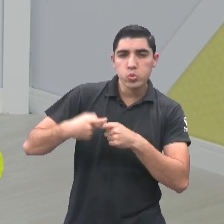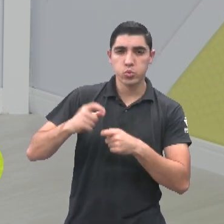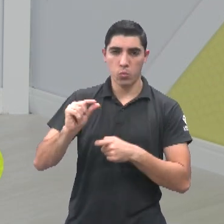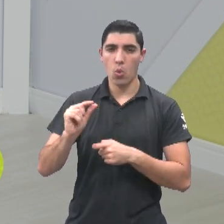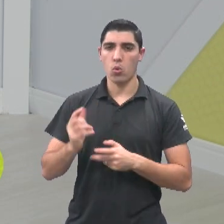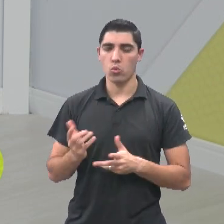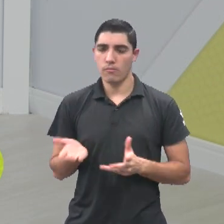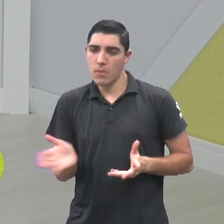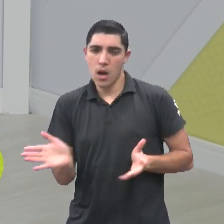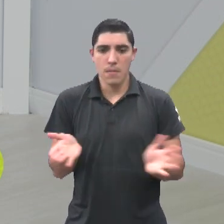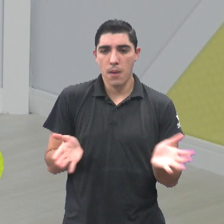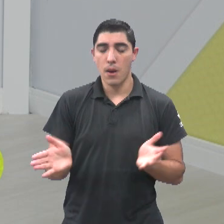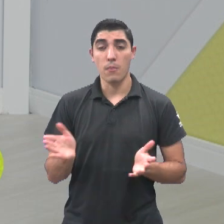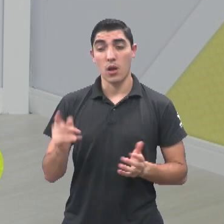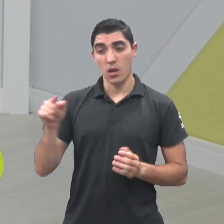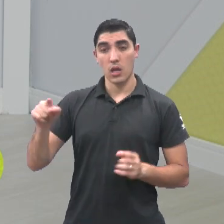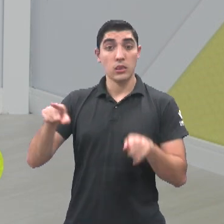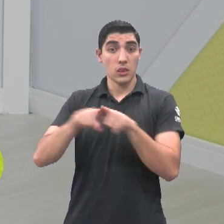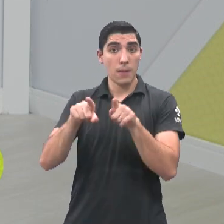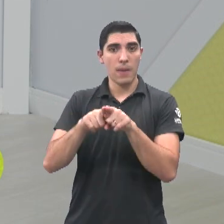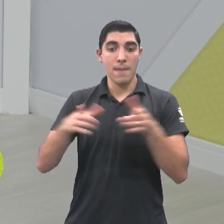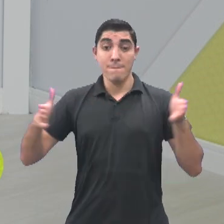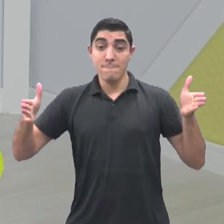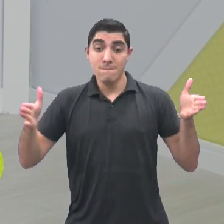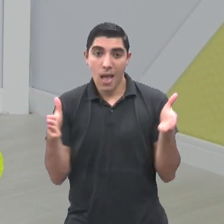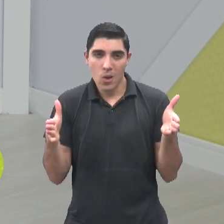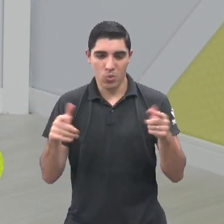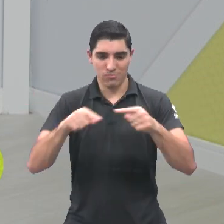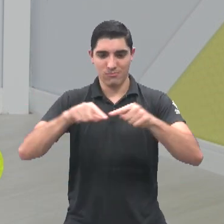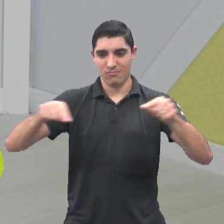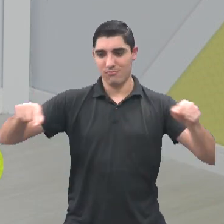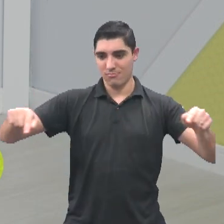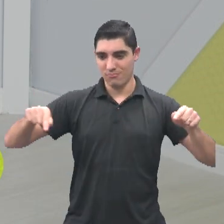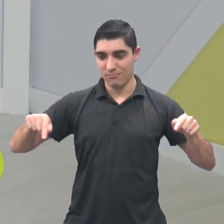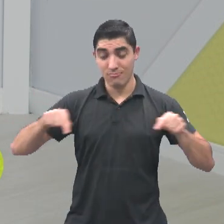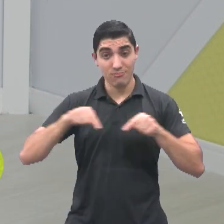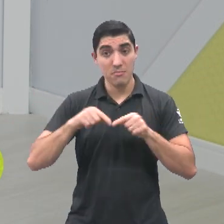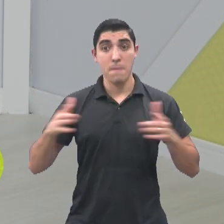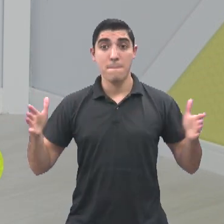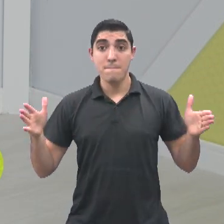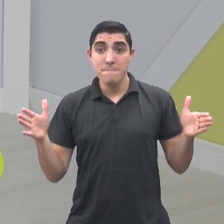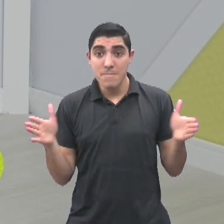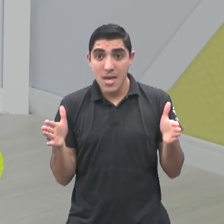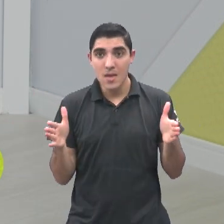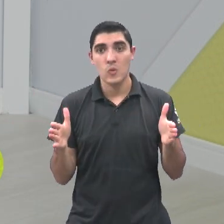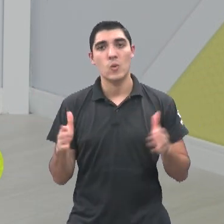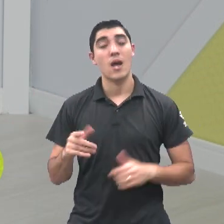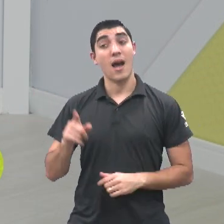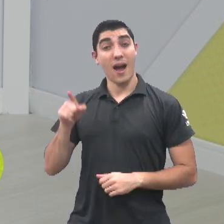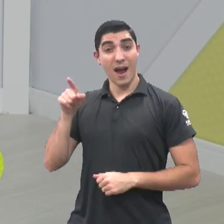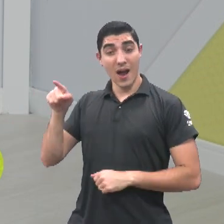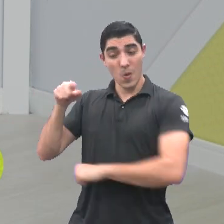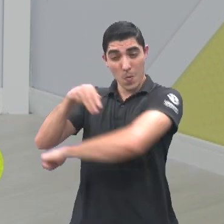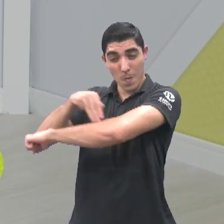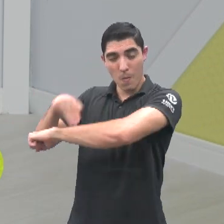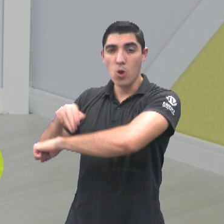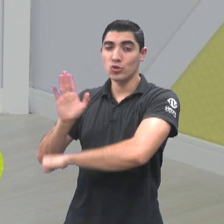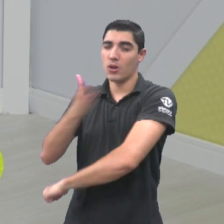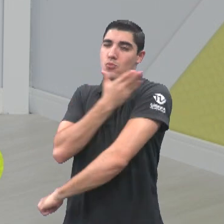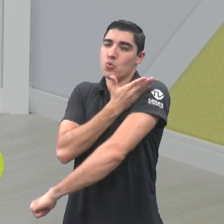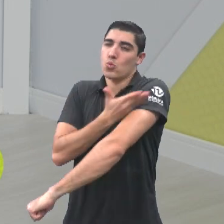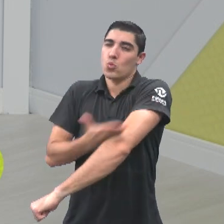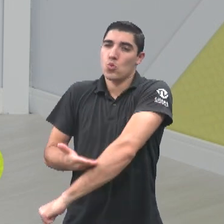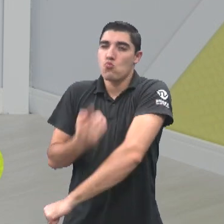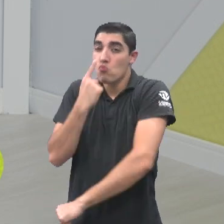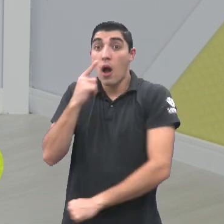é um campo com medidas reduzidas, então favorece a equipe que está acostumada a jogar lá, e logo aos 2 minutos o São José